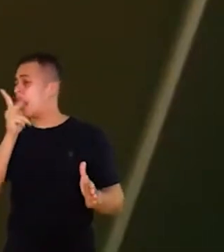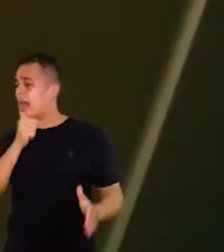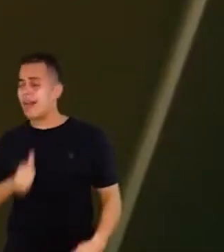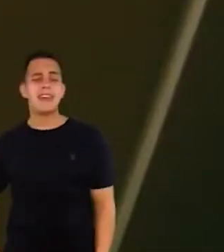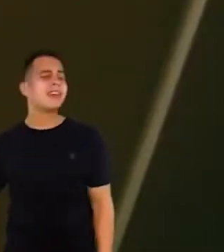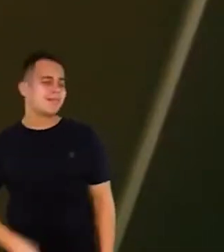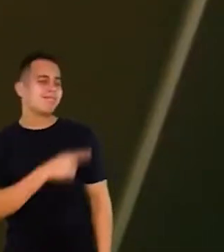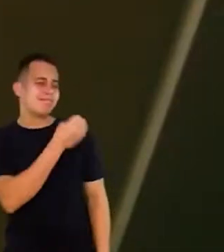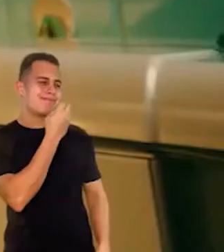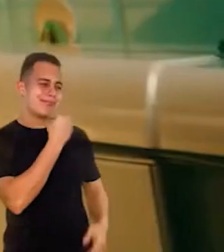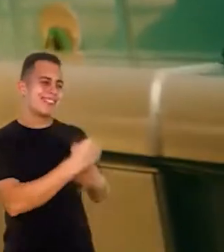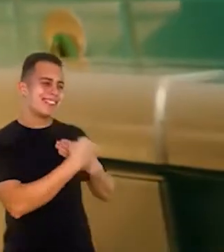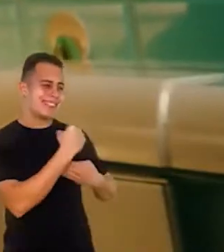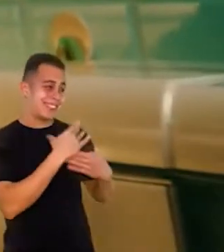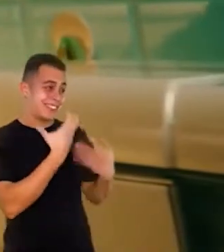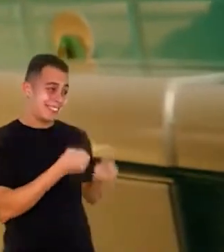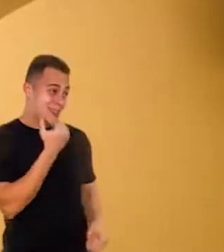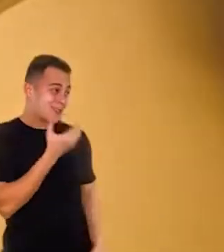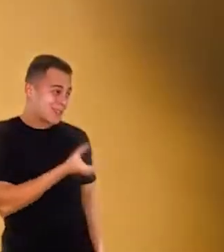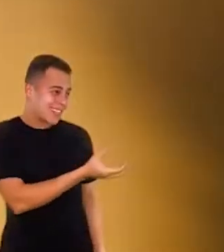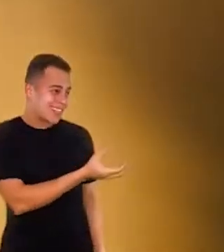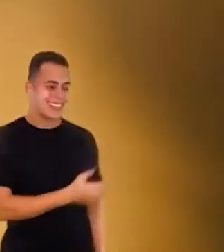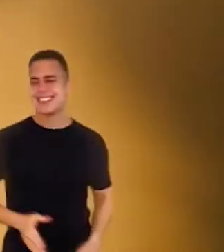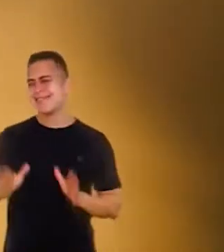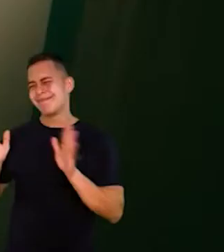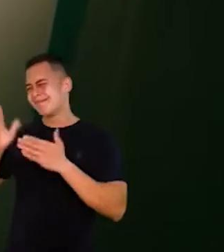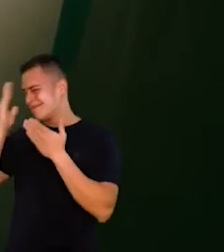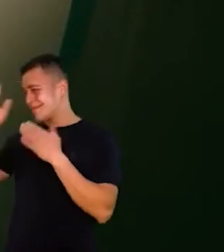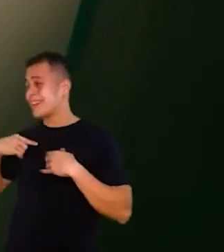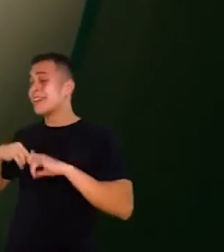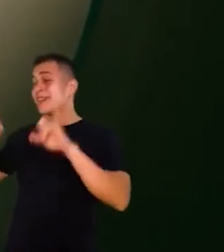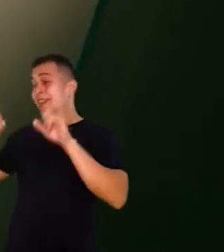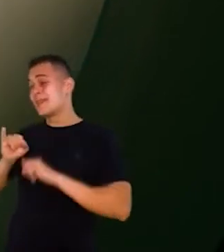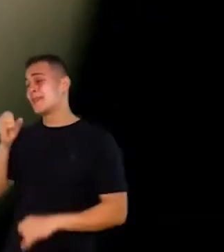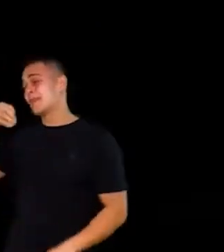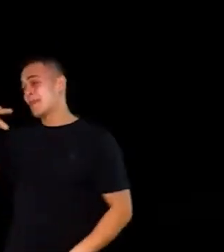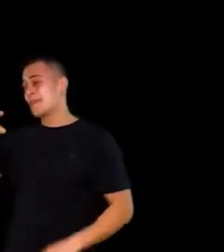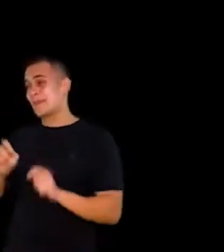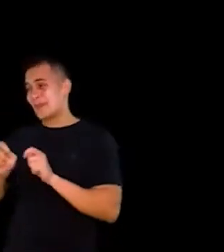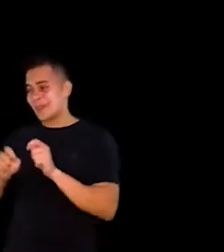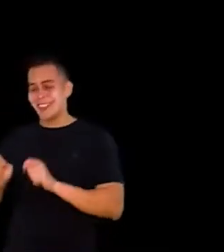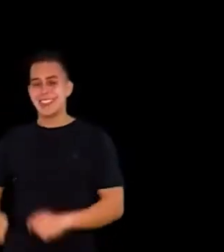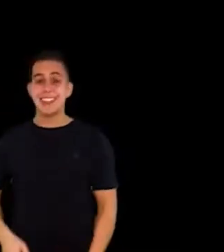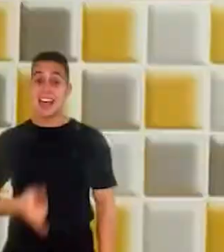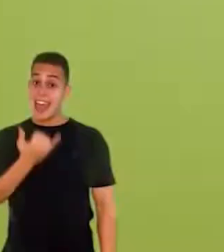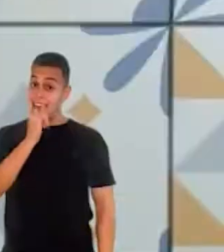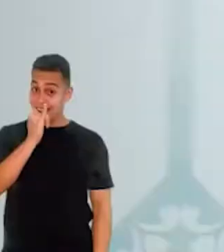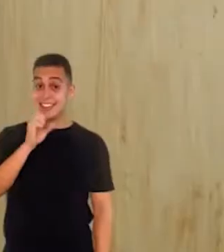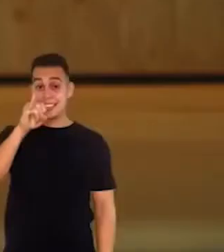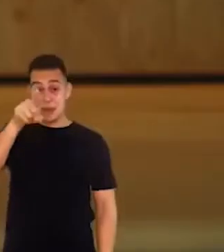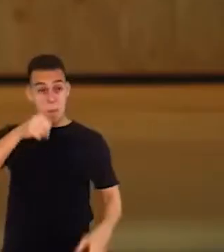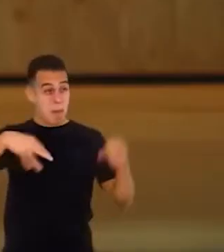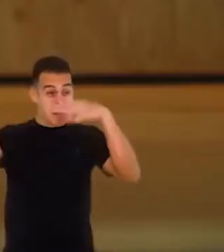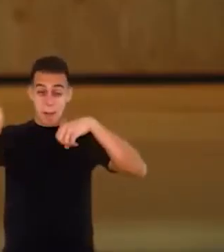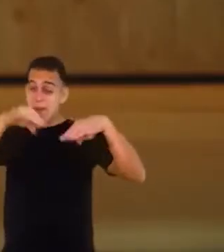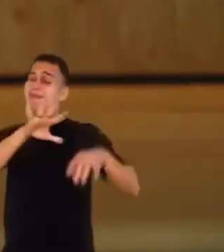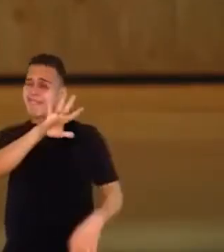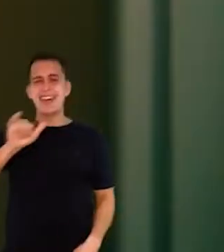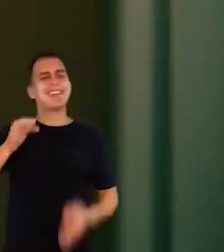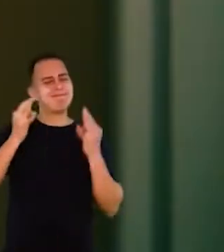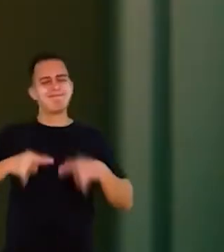pra usar menos o micro-ondas. Boa. Tá servido? Não. Comecei a dieta da luz. Energia.